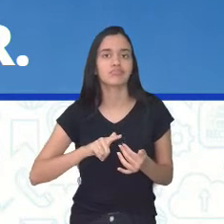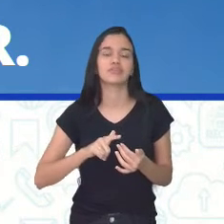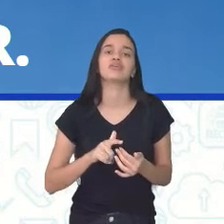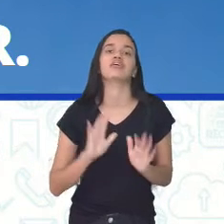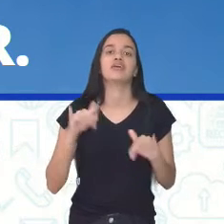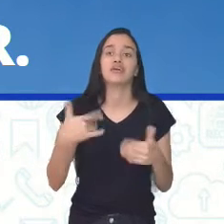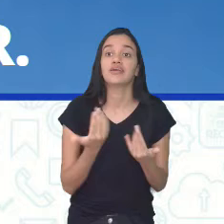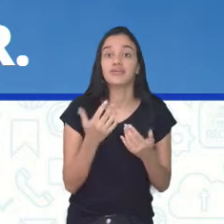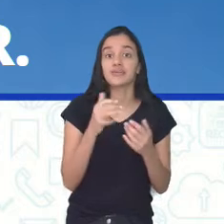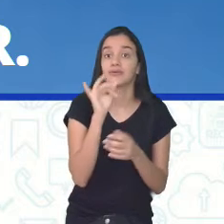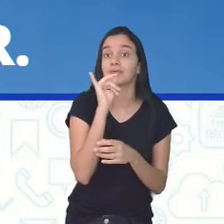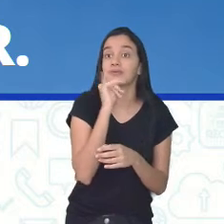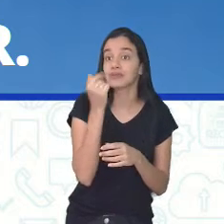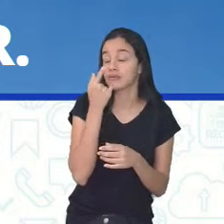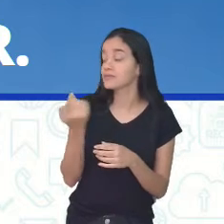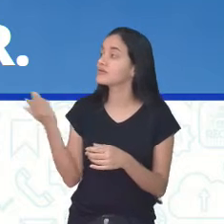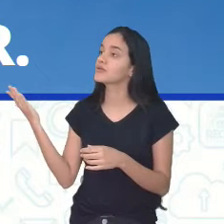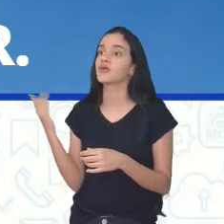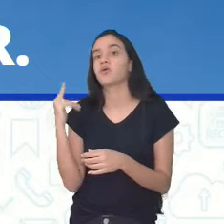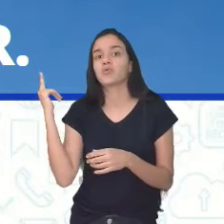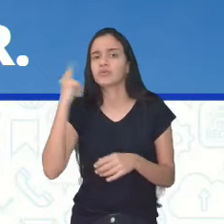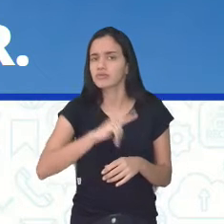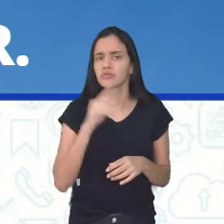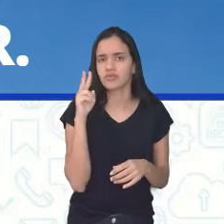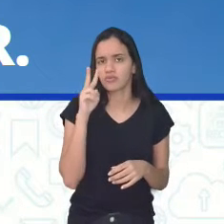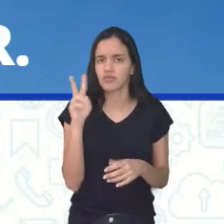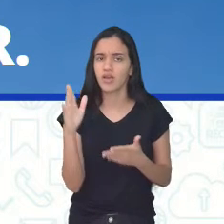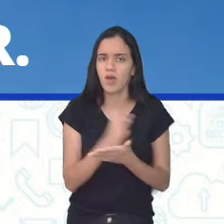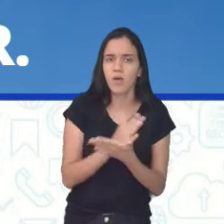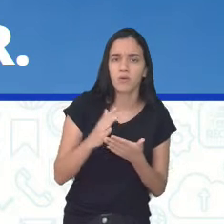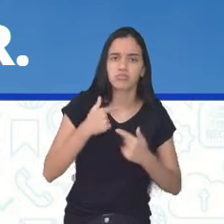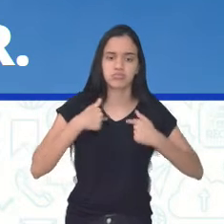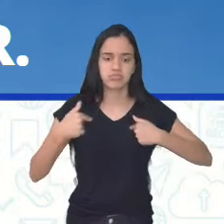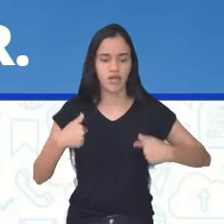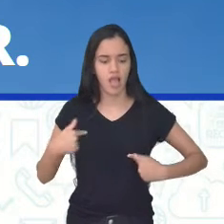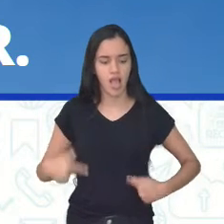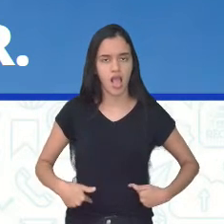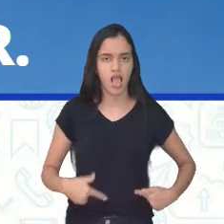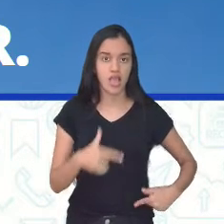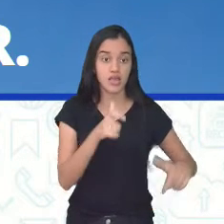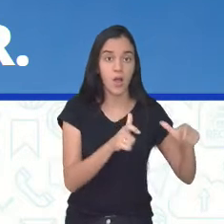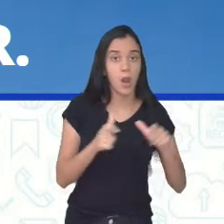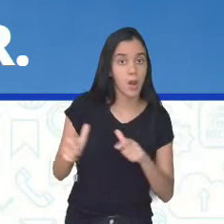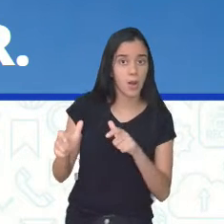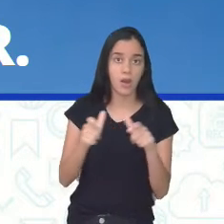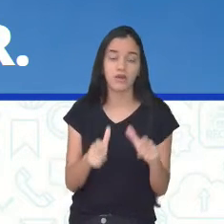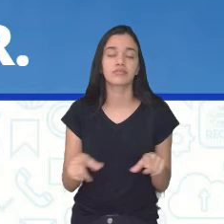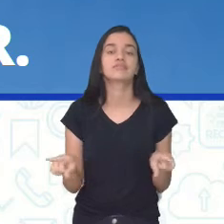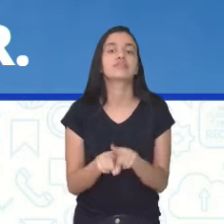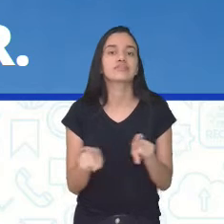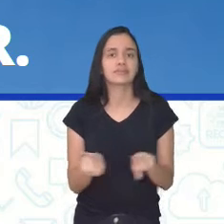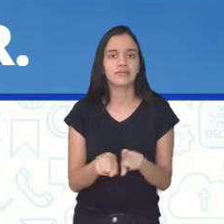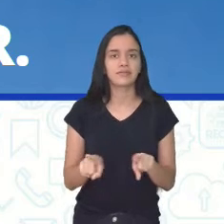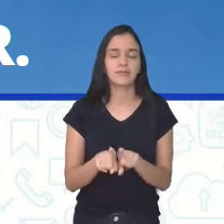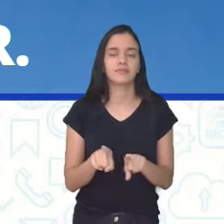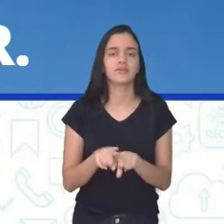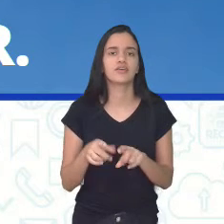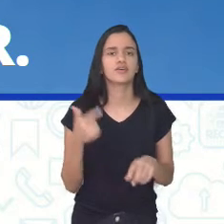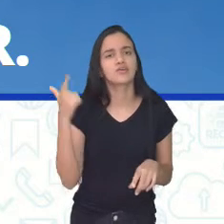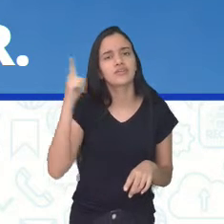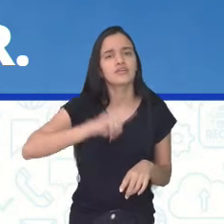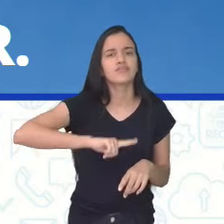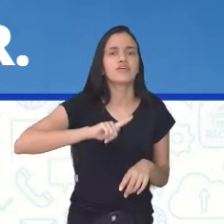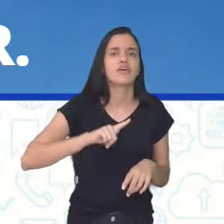No esquema também eu consigo ver, né, alguns órgãos e a localização desses órgãos. E aí a gente começa a ver que a